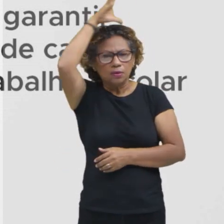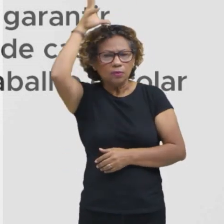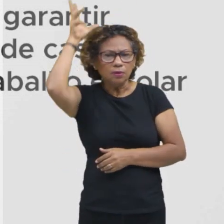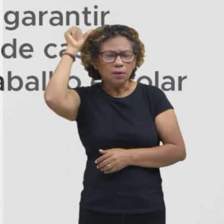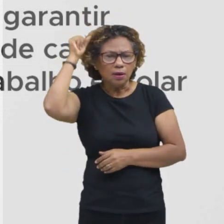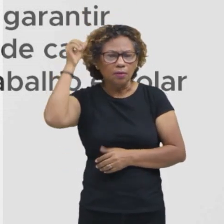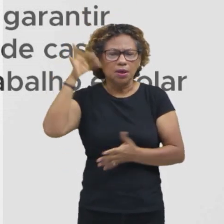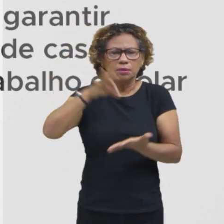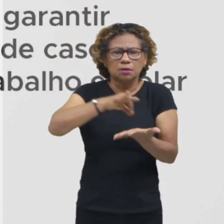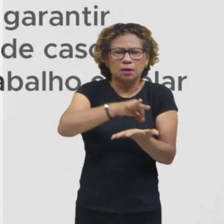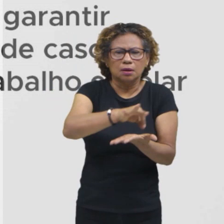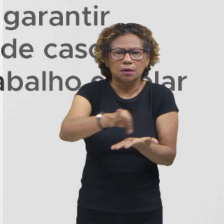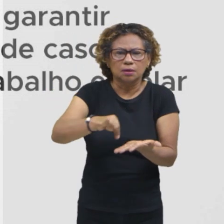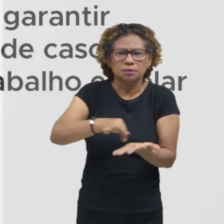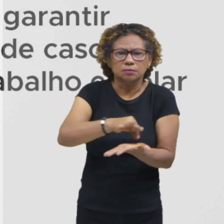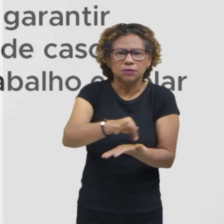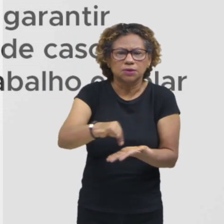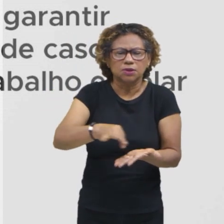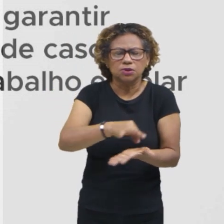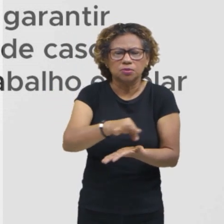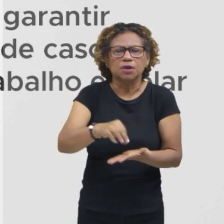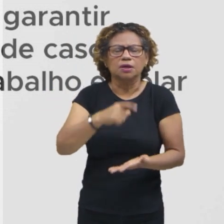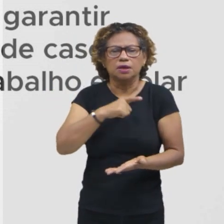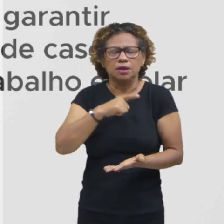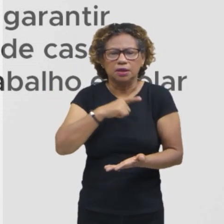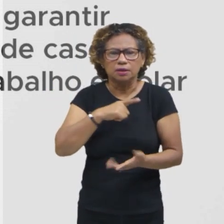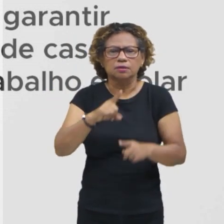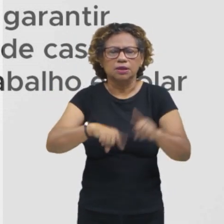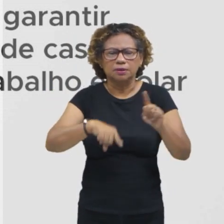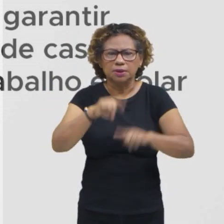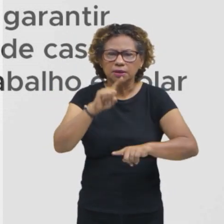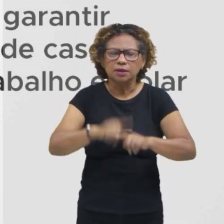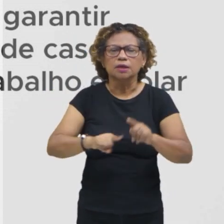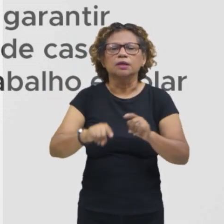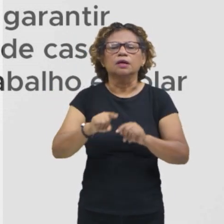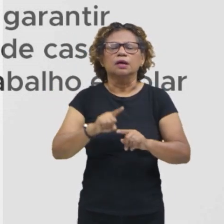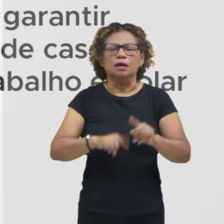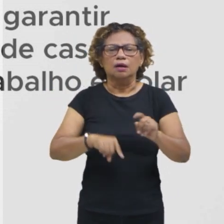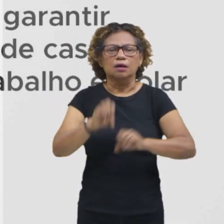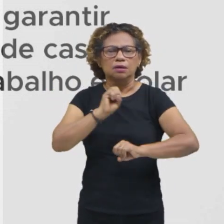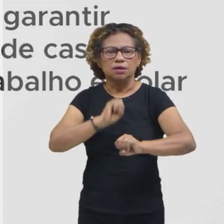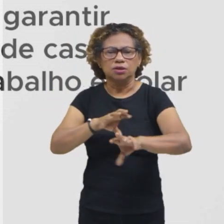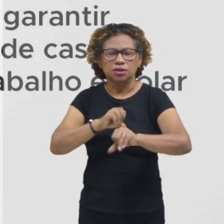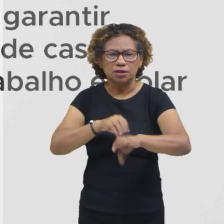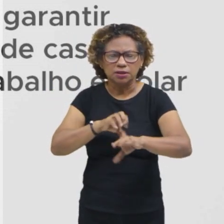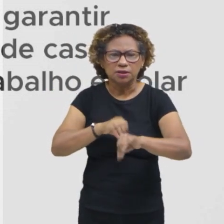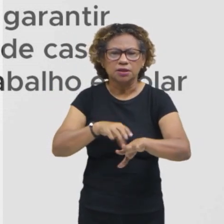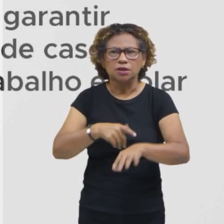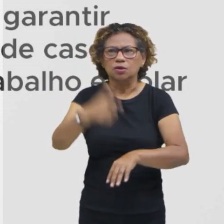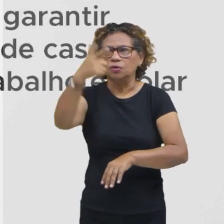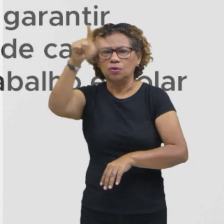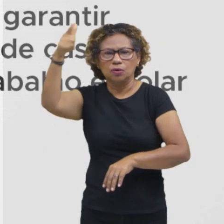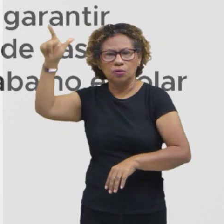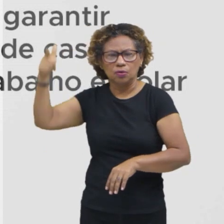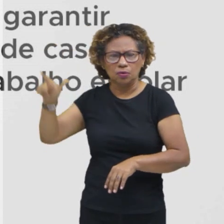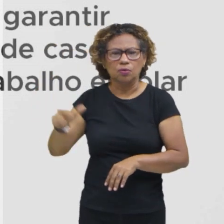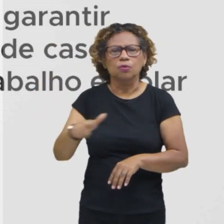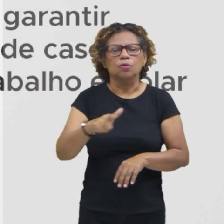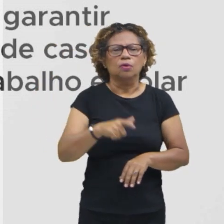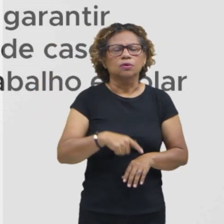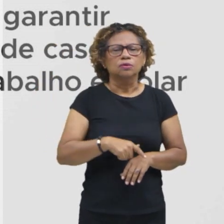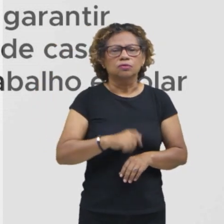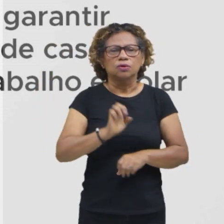de mídias que se mostra esse instrumento de colaboração com outras realidades brasileiras, como São Paulo, mas